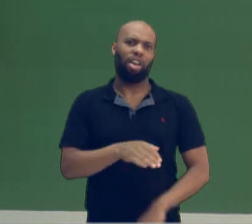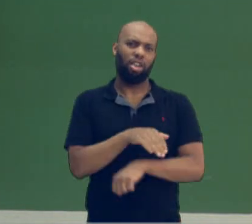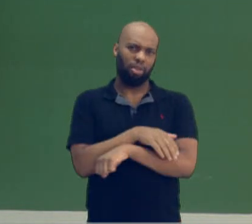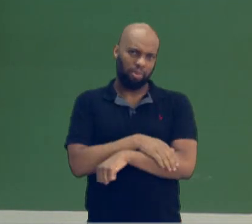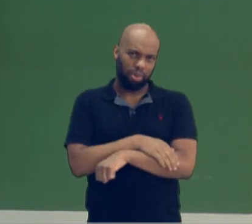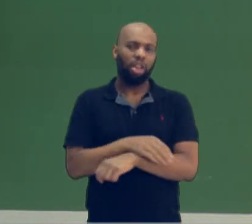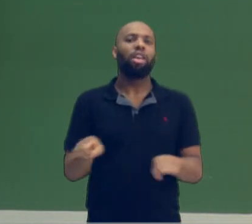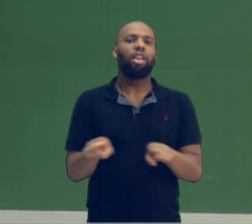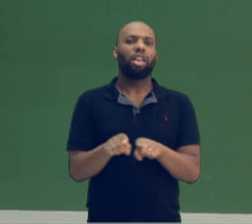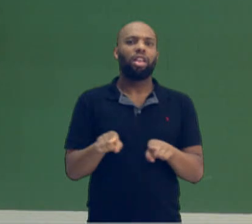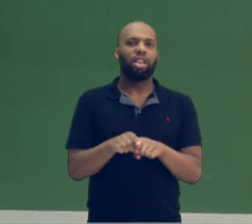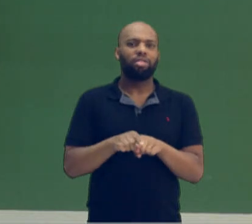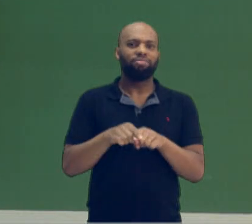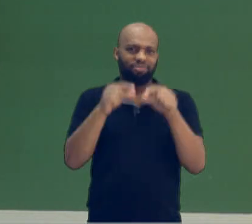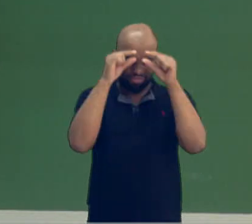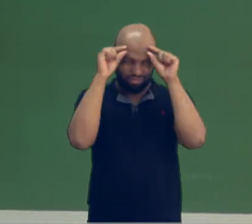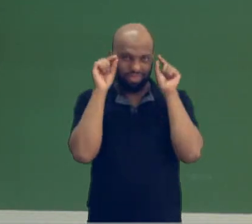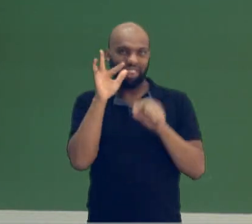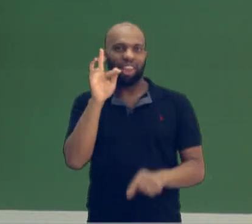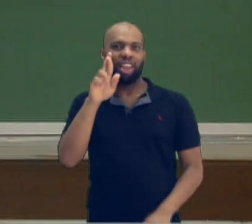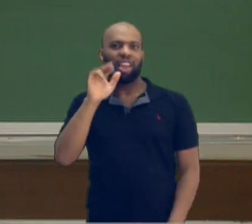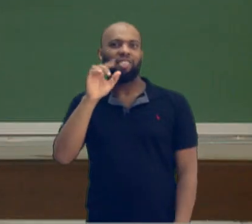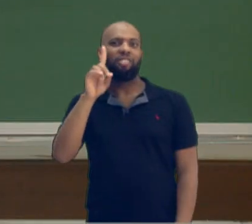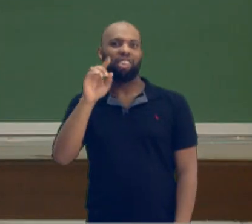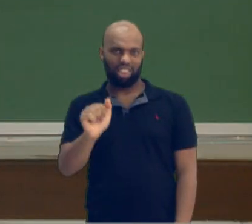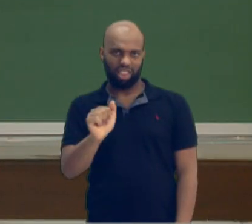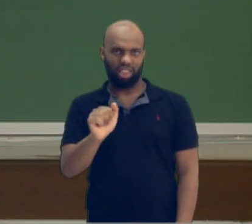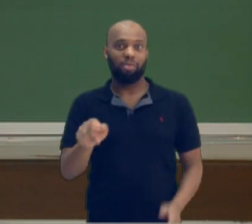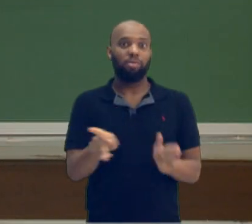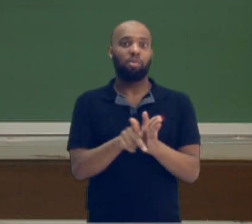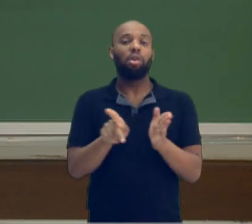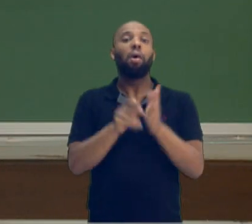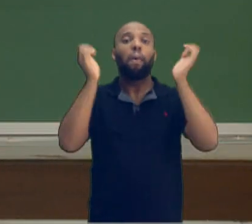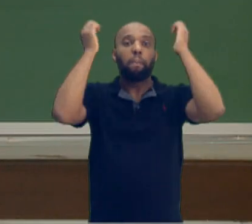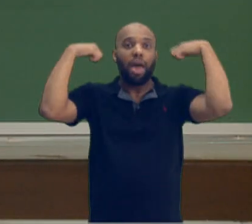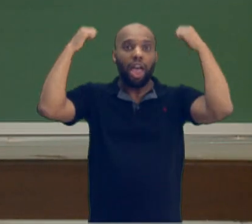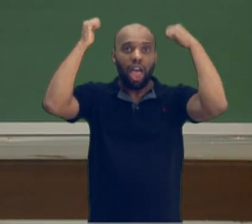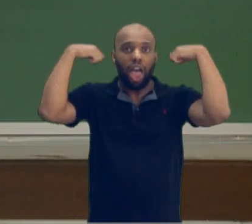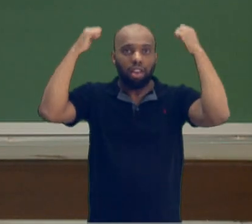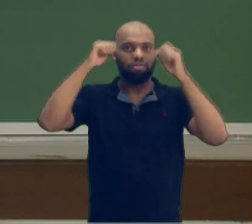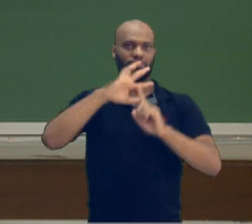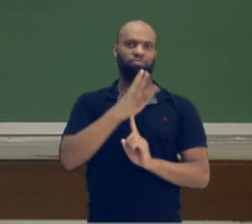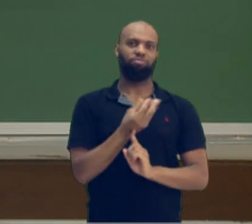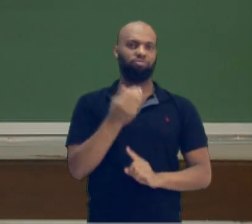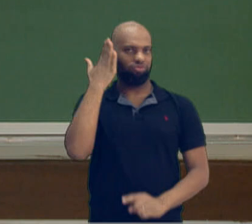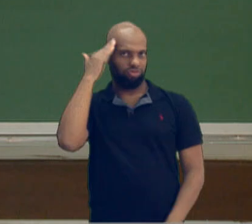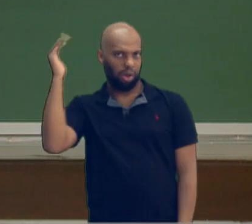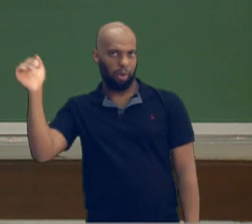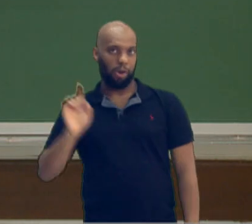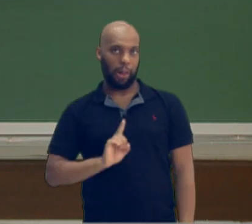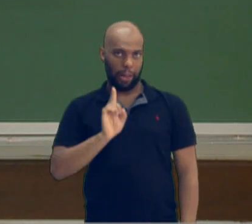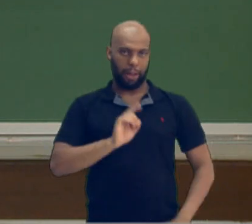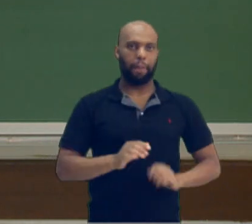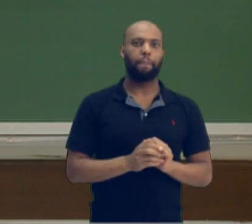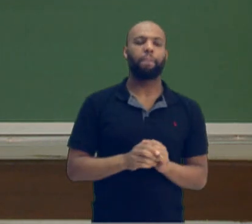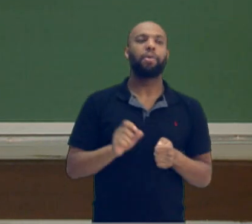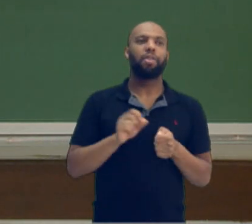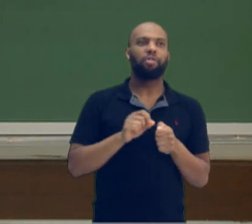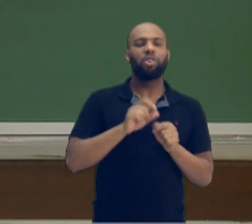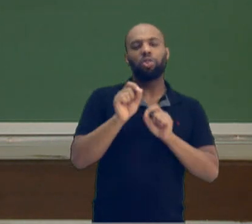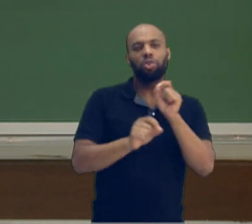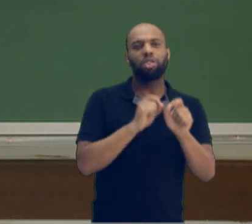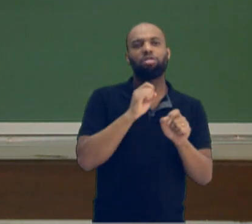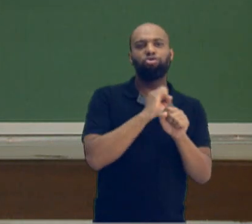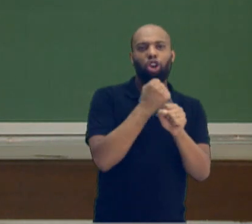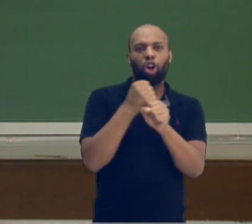Kahlo, uma grande artista mexicana, tá? E aí eles usaram, né, como base o desenho e foram construindo,